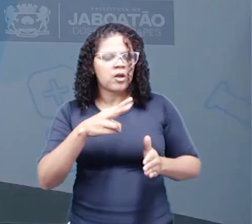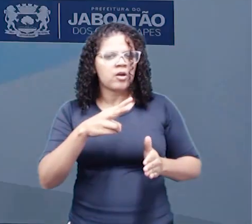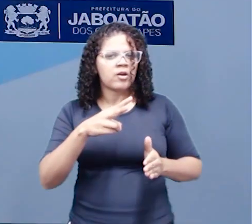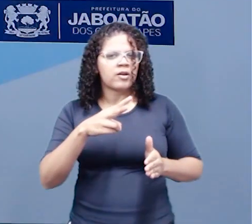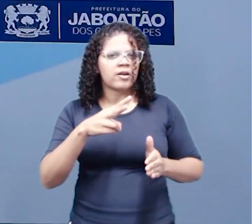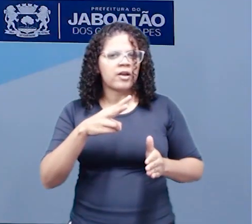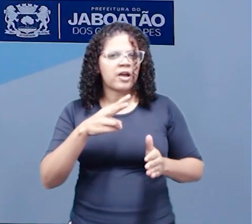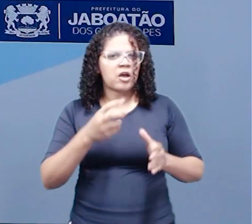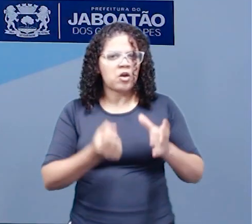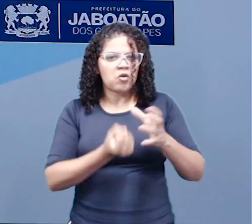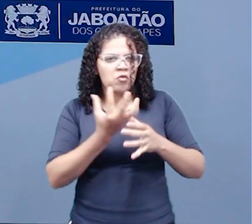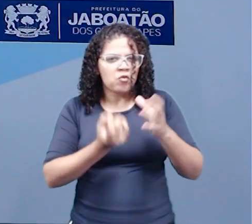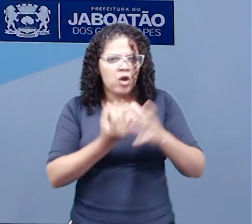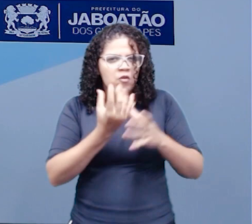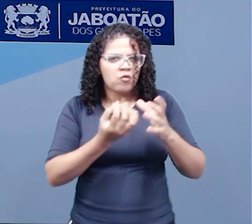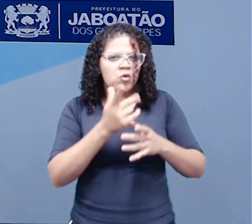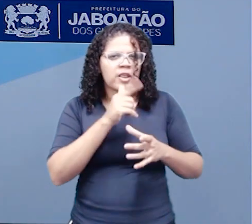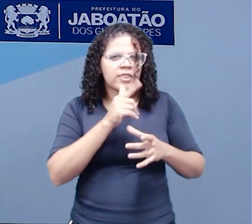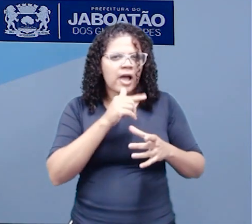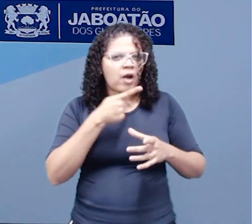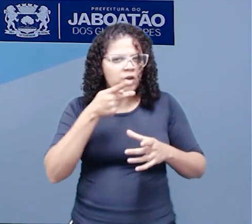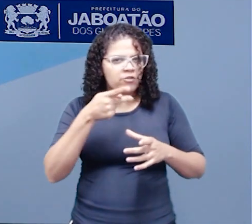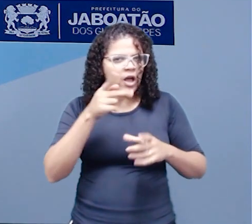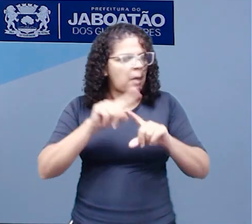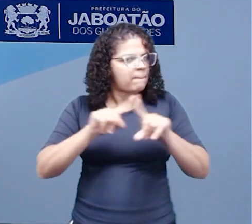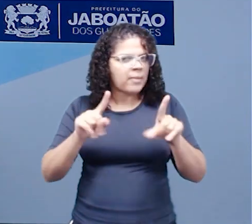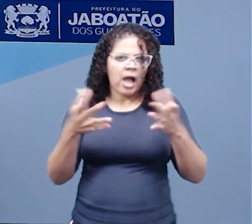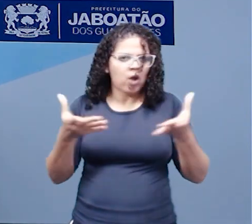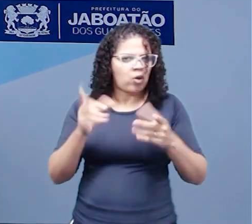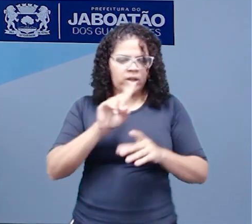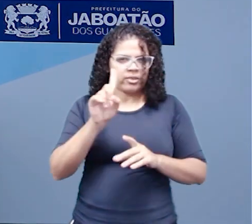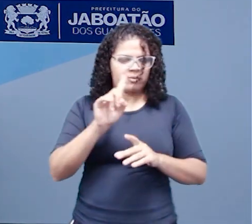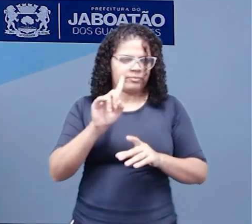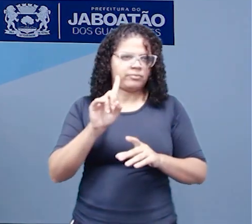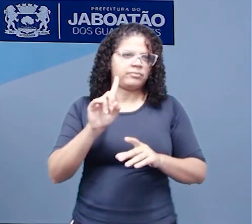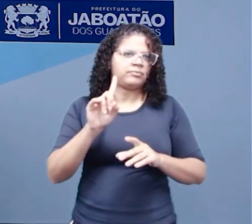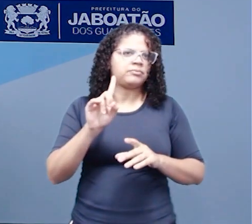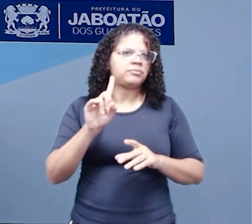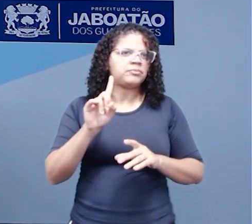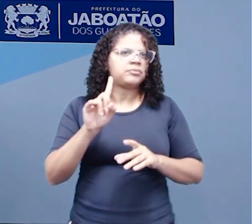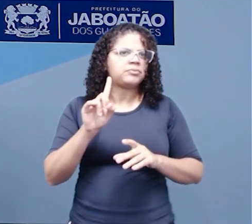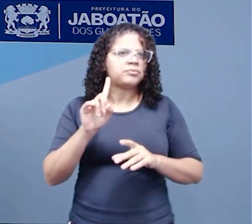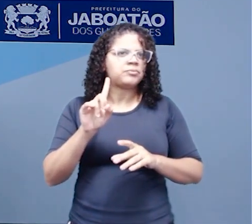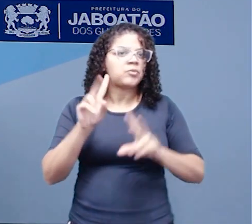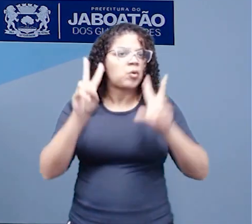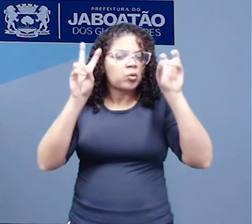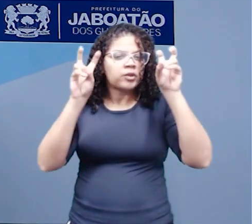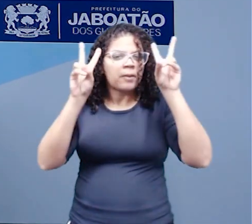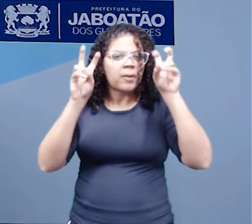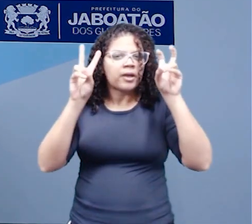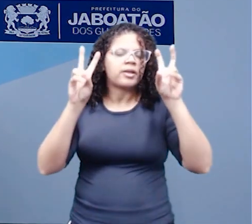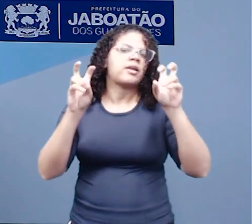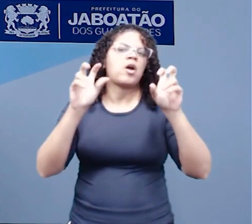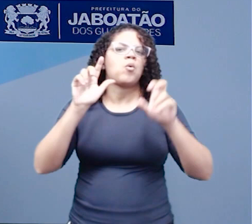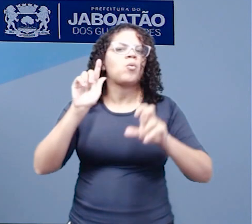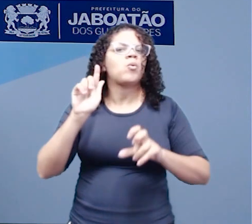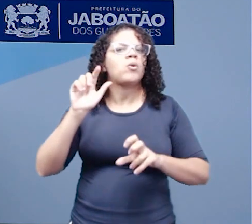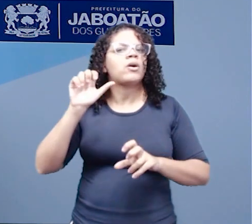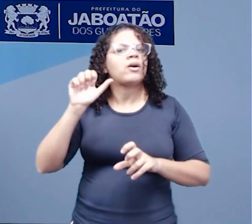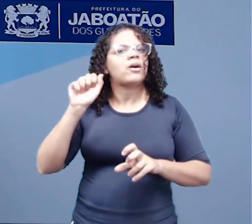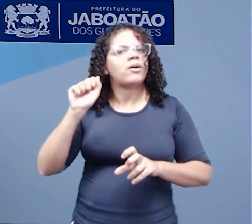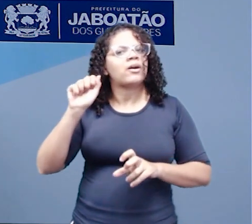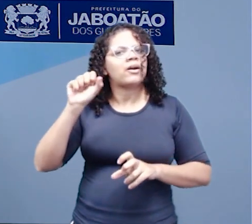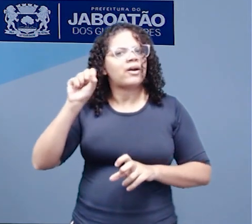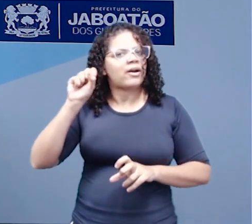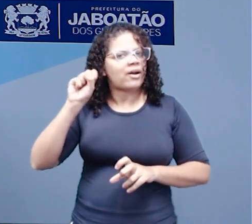mas não é o tema agora. O tema aqui é mais interessante. É o botijão de gás. Está acontecendo uma mudança